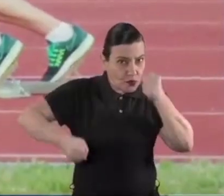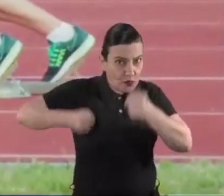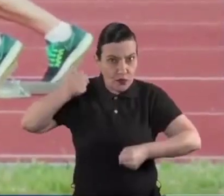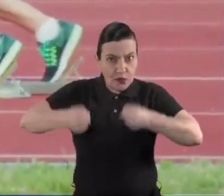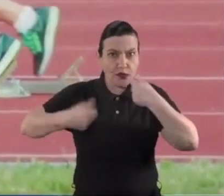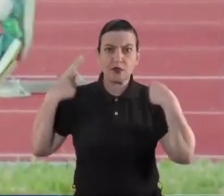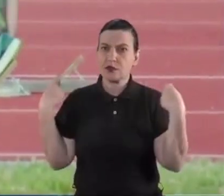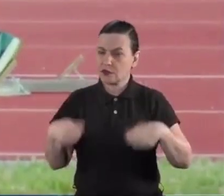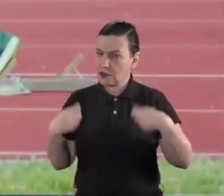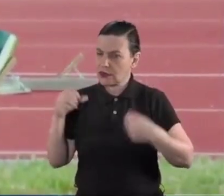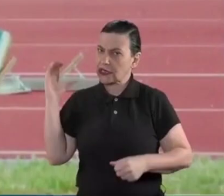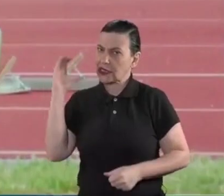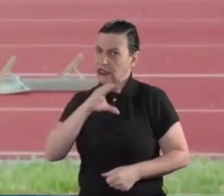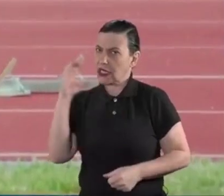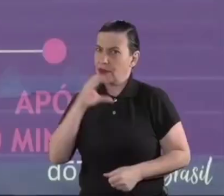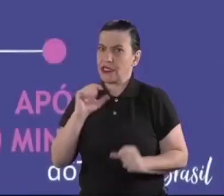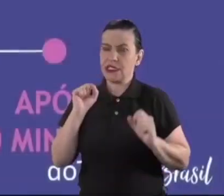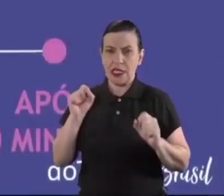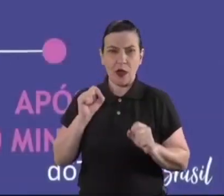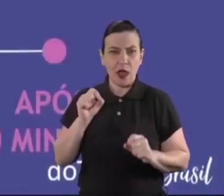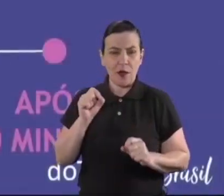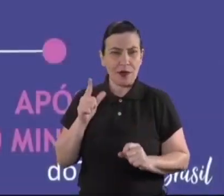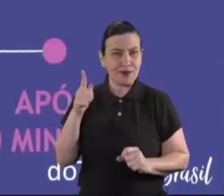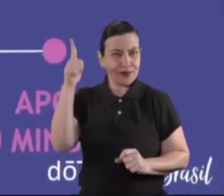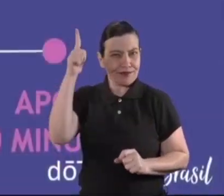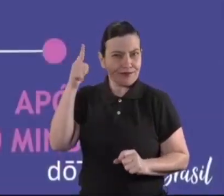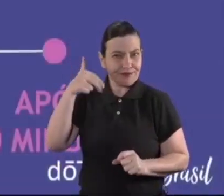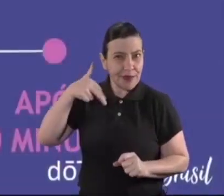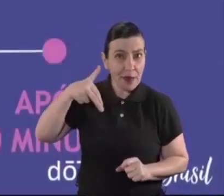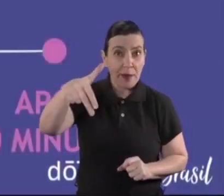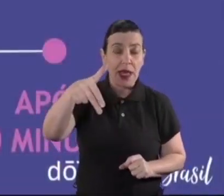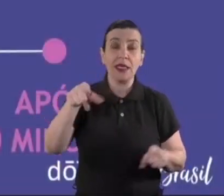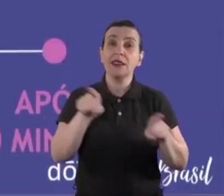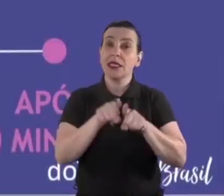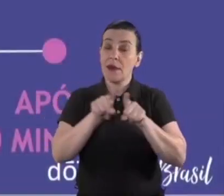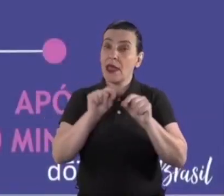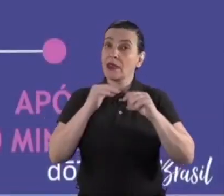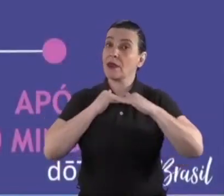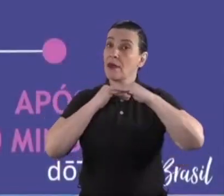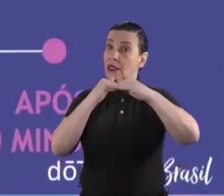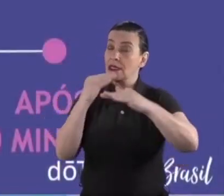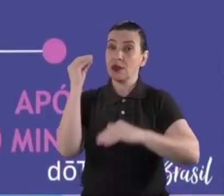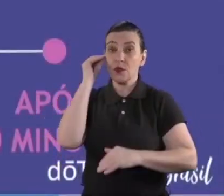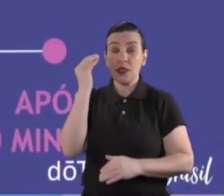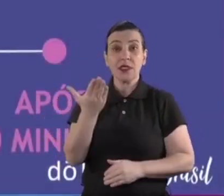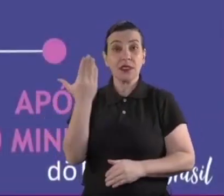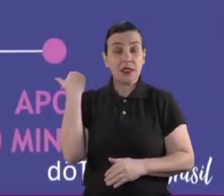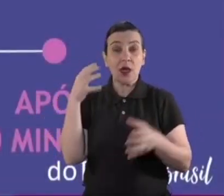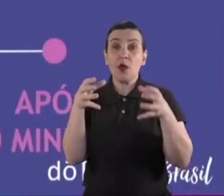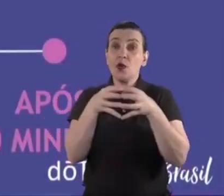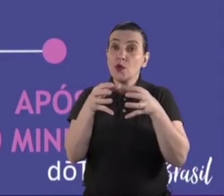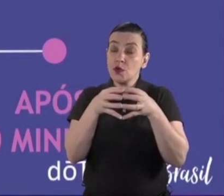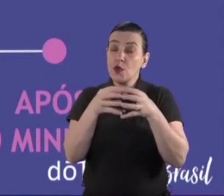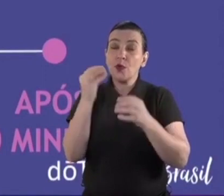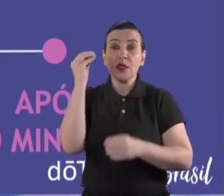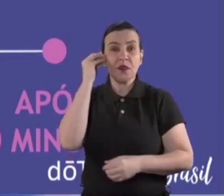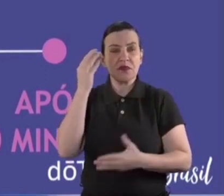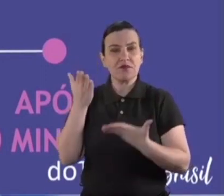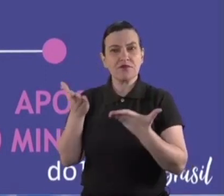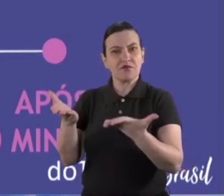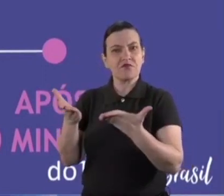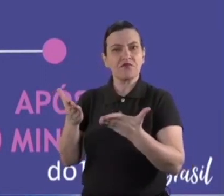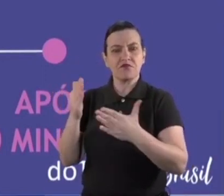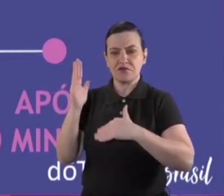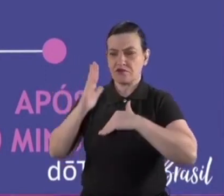reagir rapidamente ao sinal da largada. Segundo o mesmo padrão dos testes anteriores, o grupo experimental mostrou